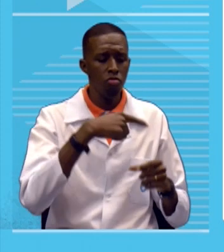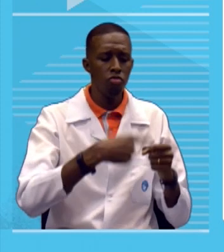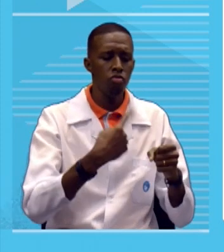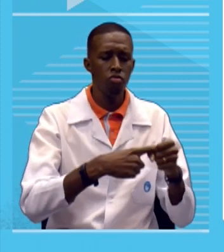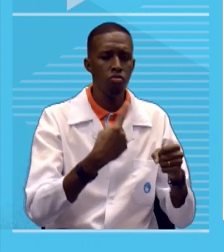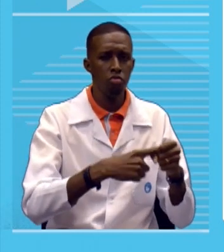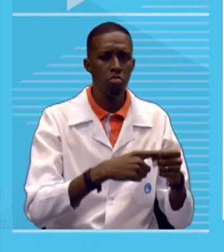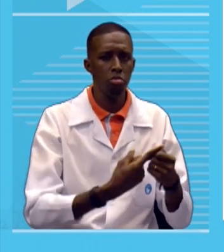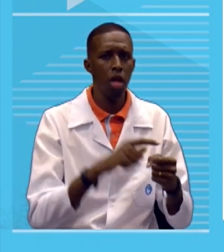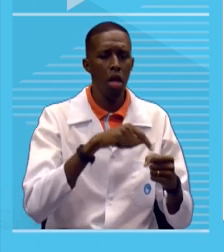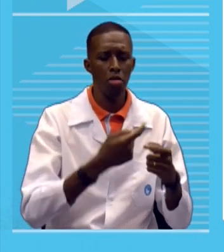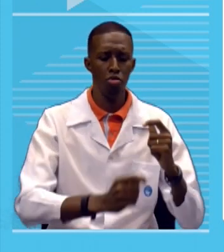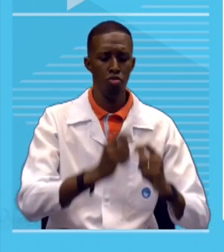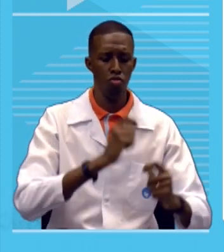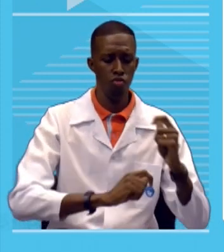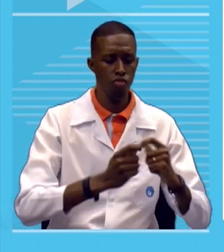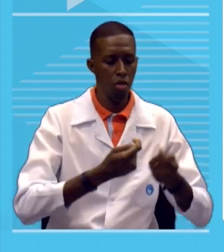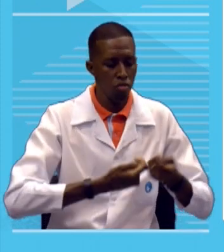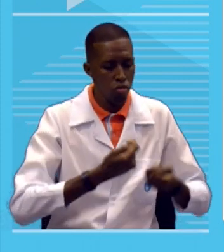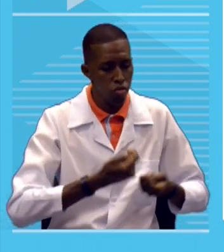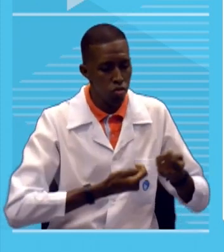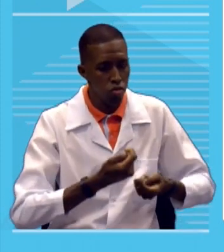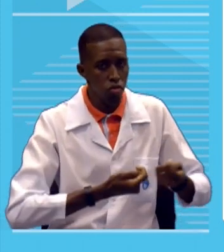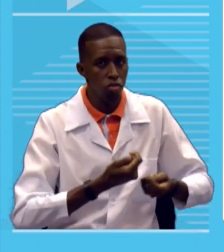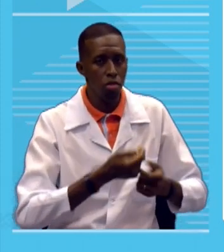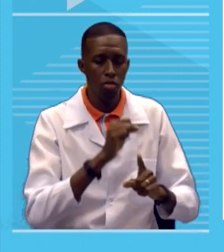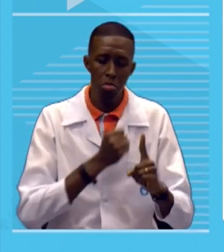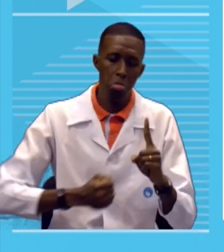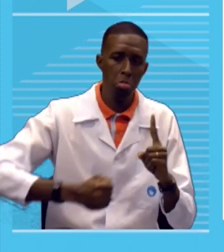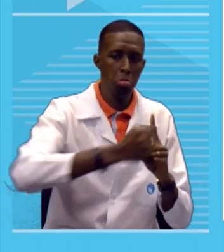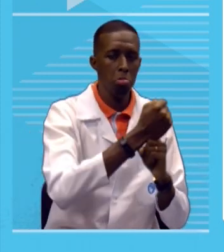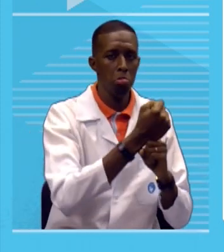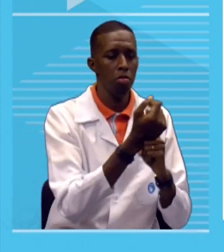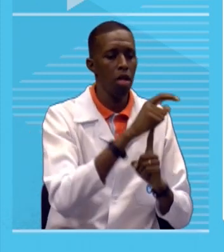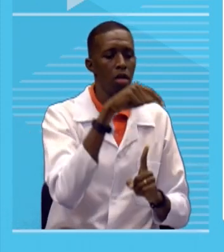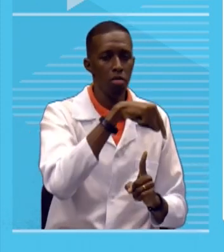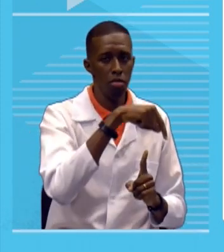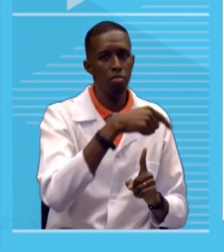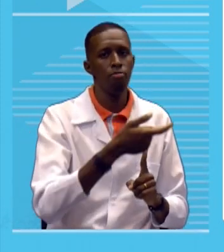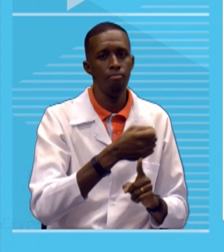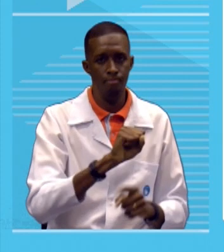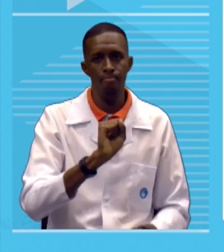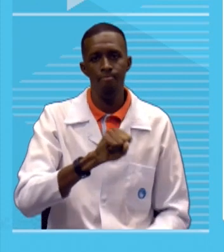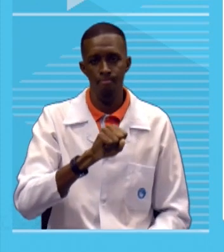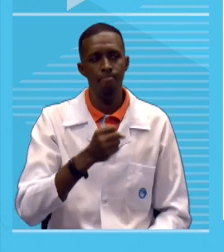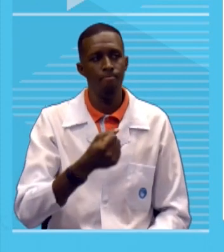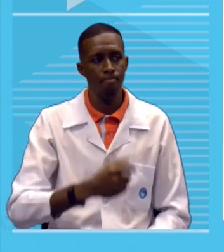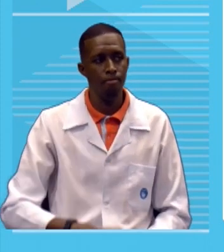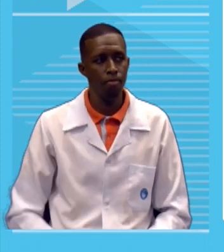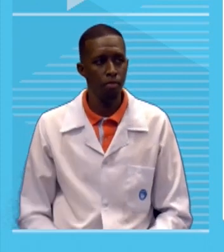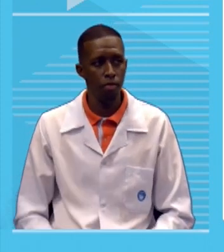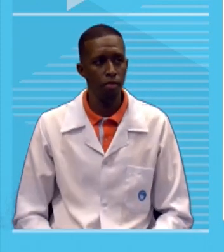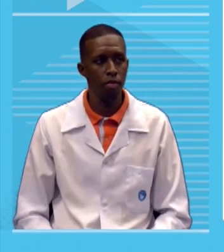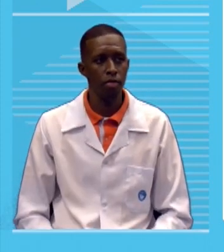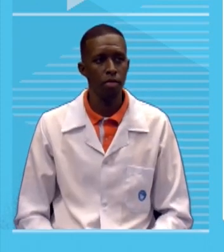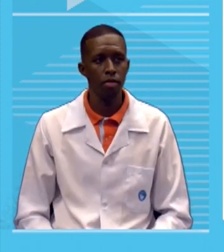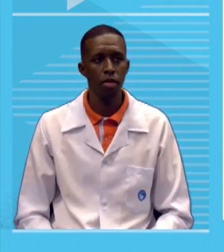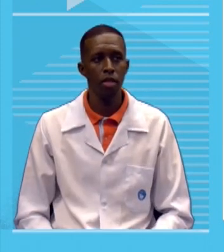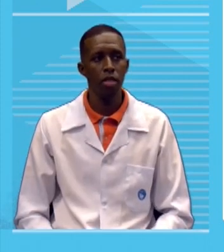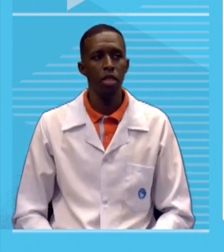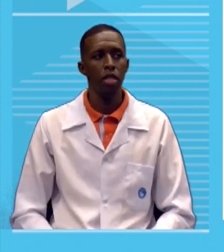e social dentro do nosso país. E as principais metrópoles nacionais brasileiras são